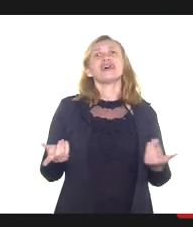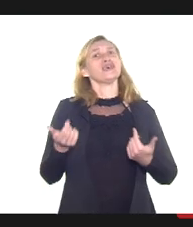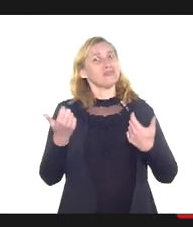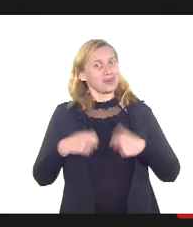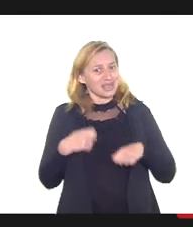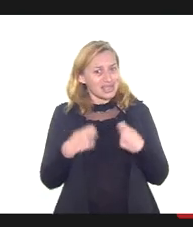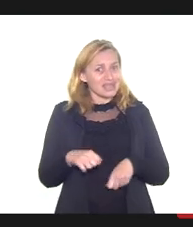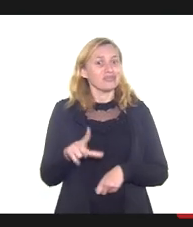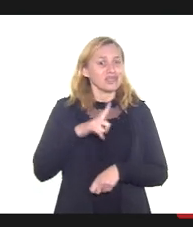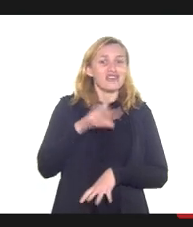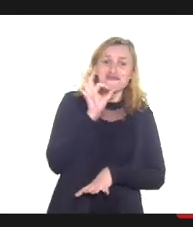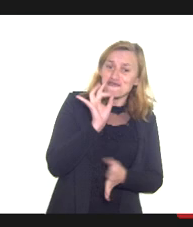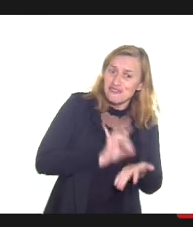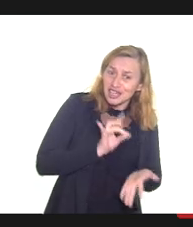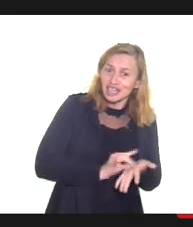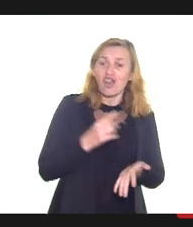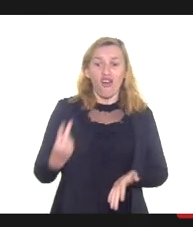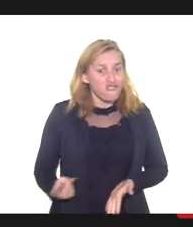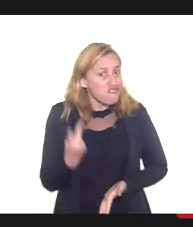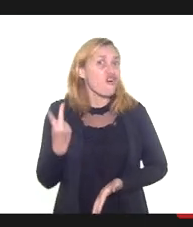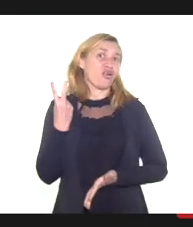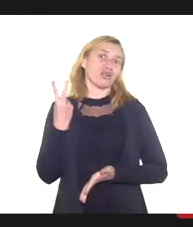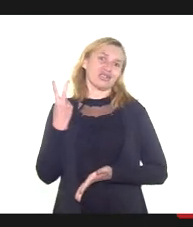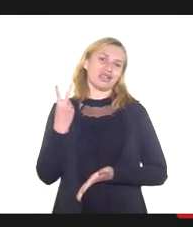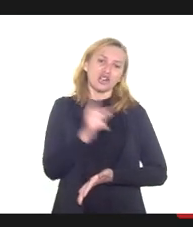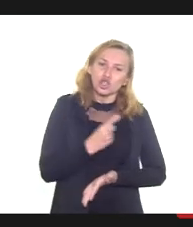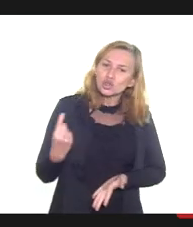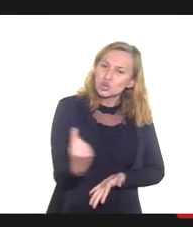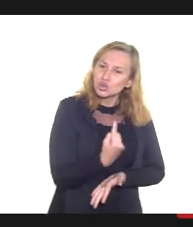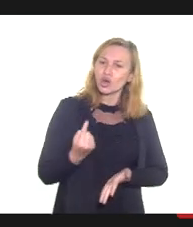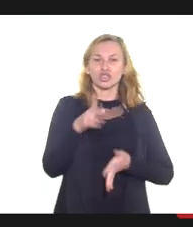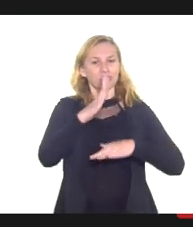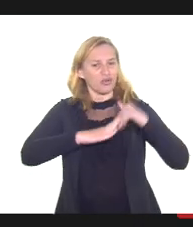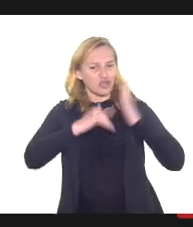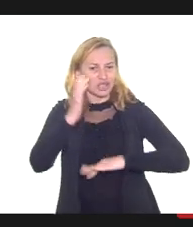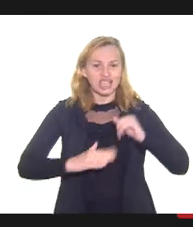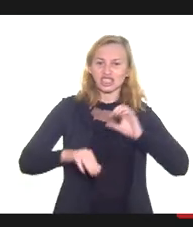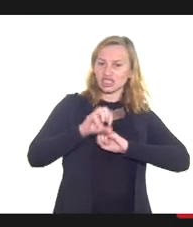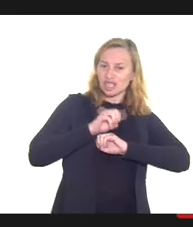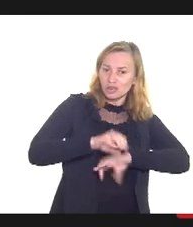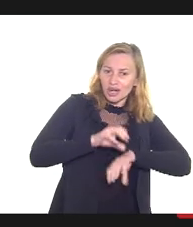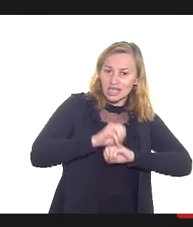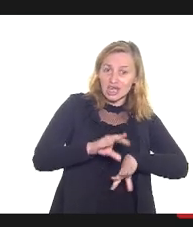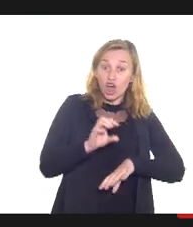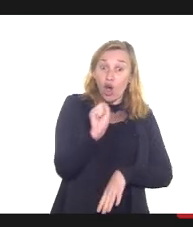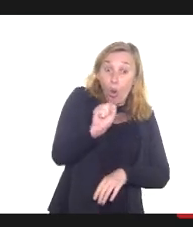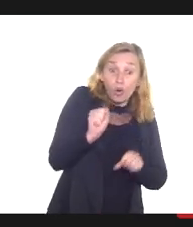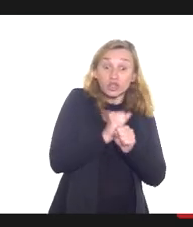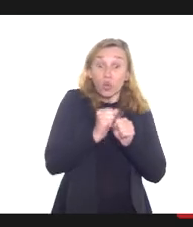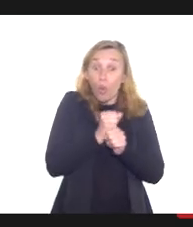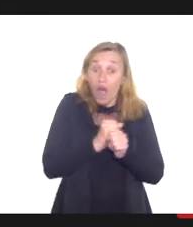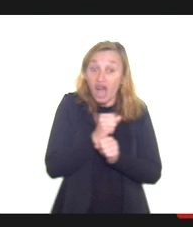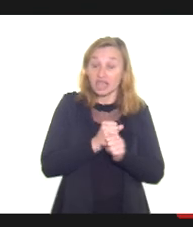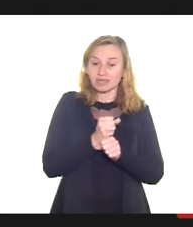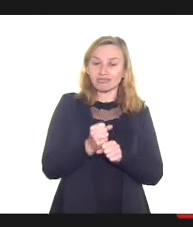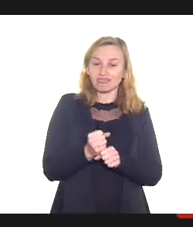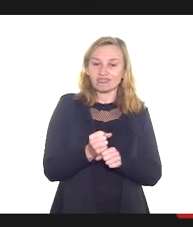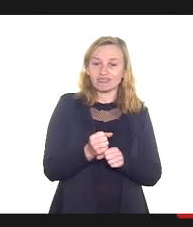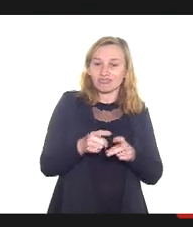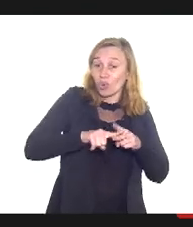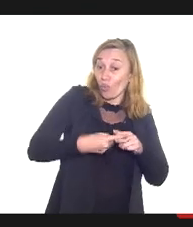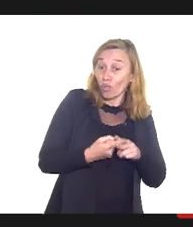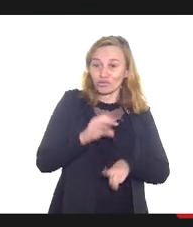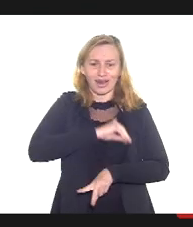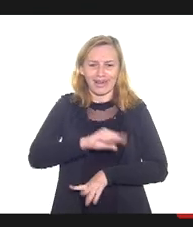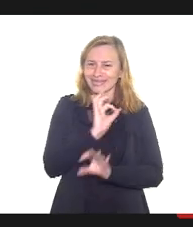que ter realmente a valorização dos nossos profissionais da educação, que estão há 8 anos, inclusive, sem qualquer